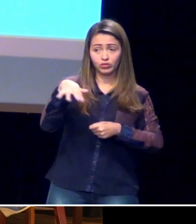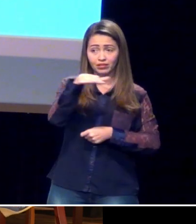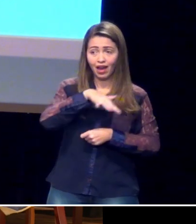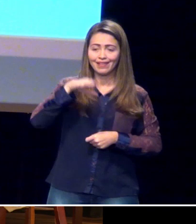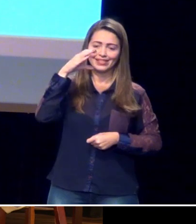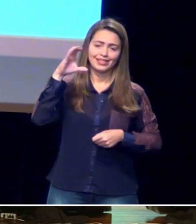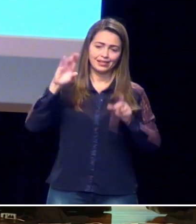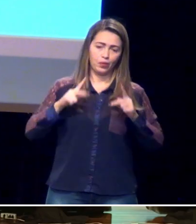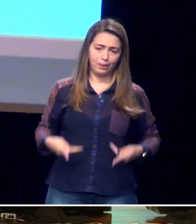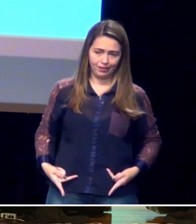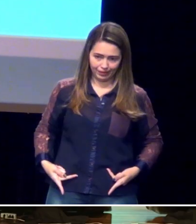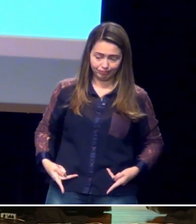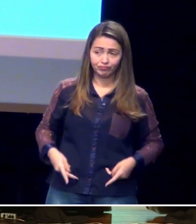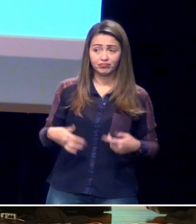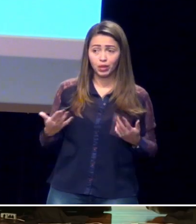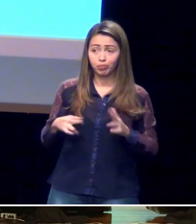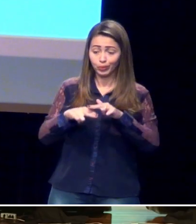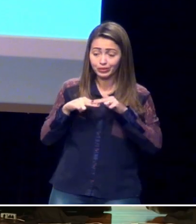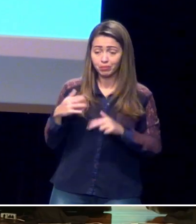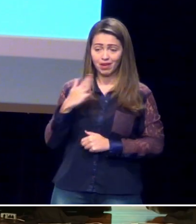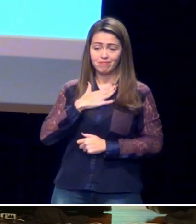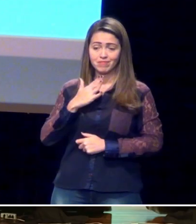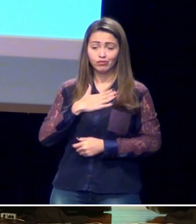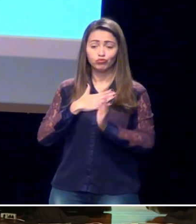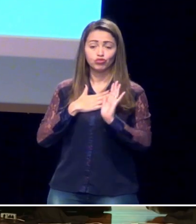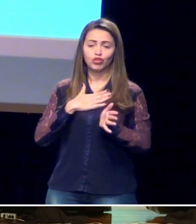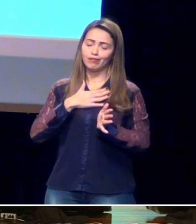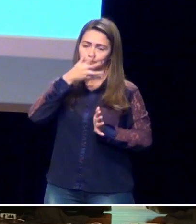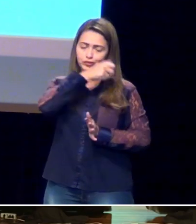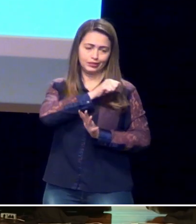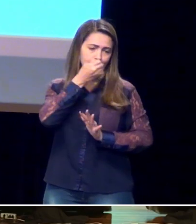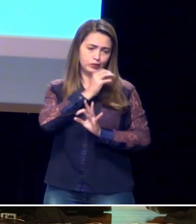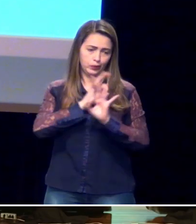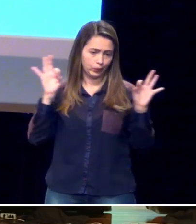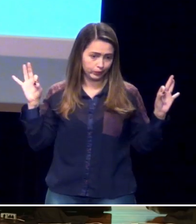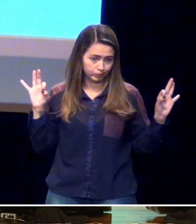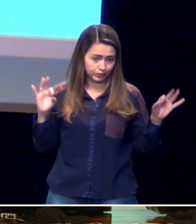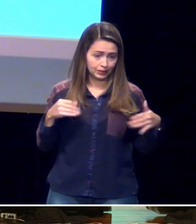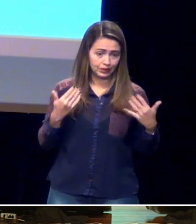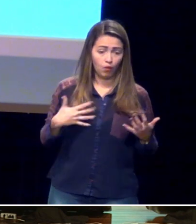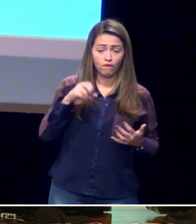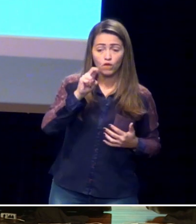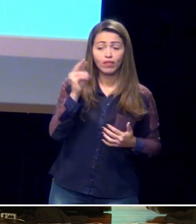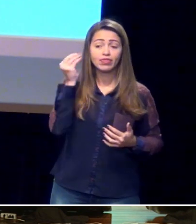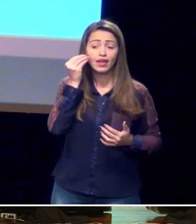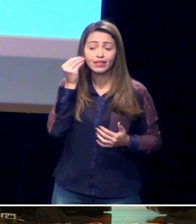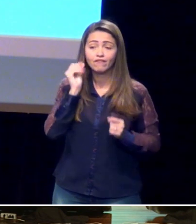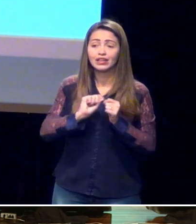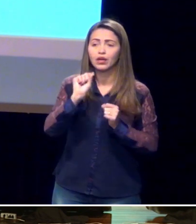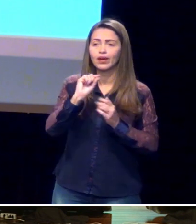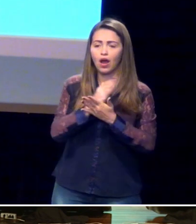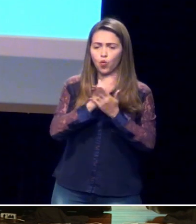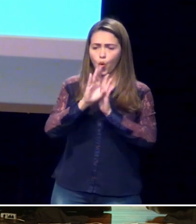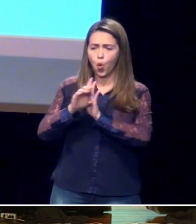ciências humanas. Isto, para mim, já basta. Tá? Então, eu vou tentar trazer